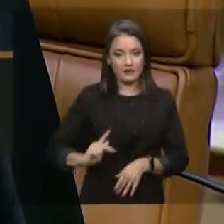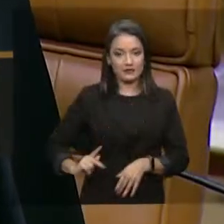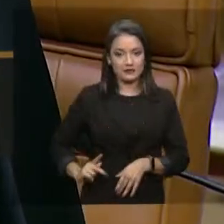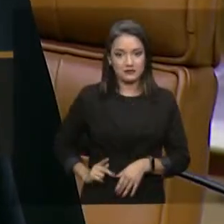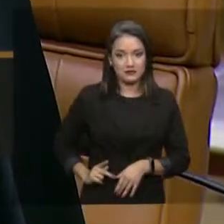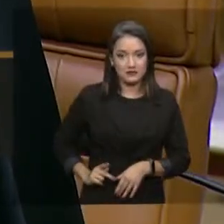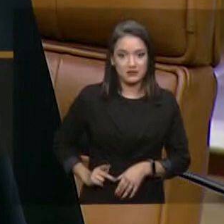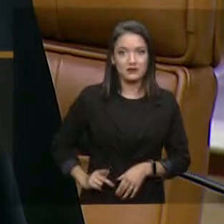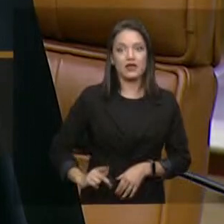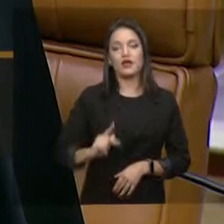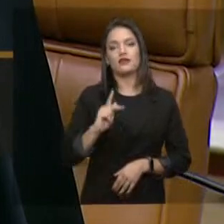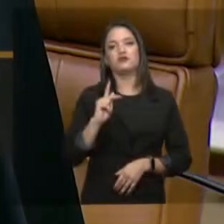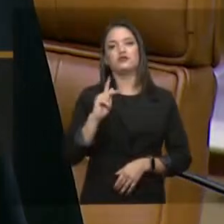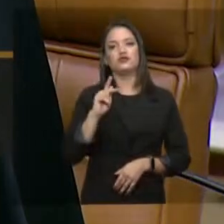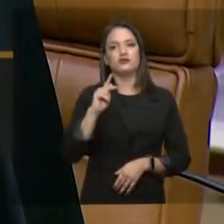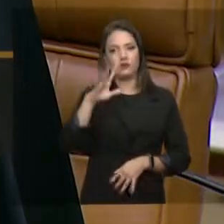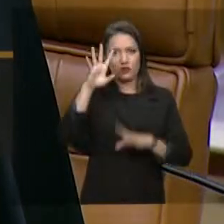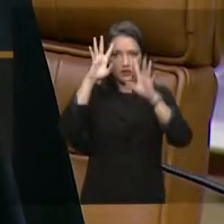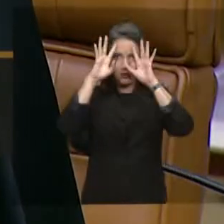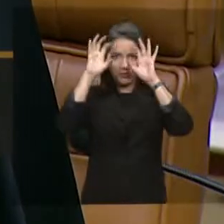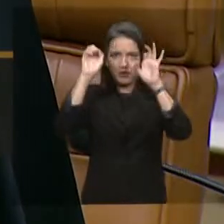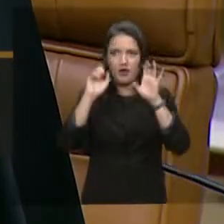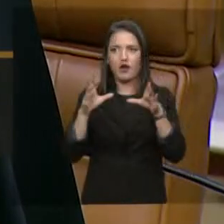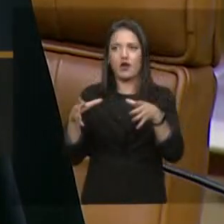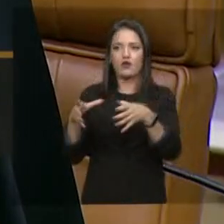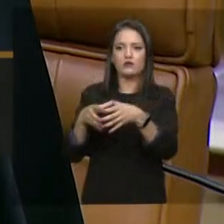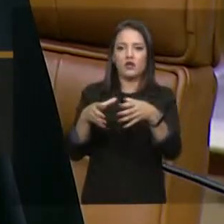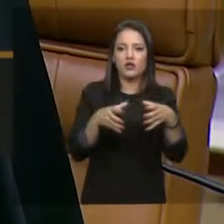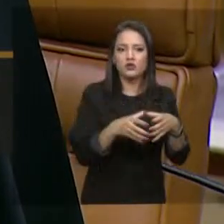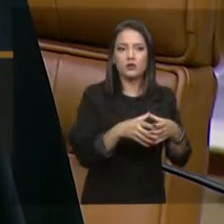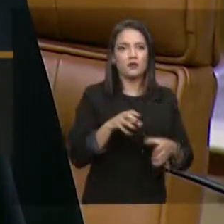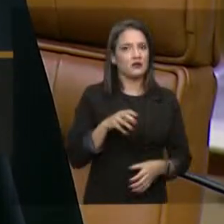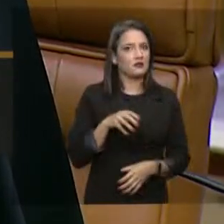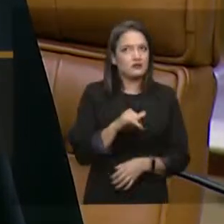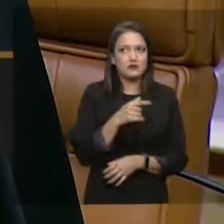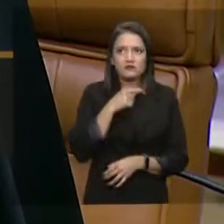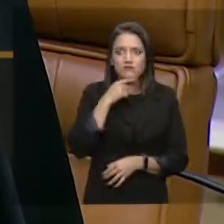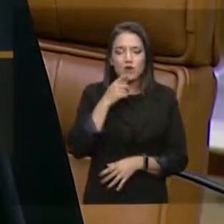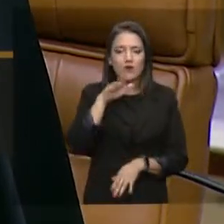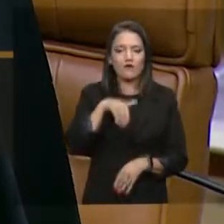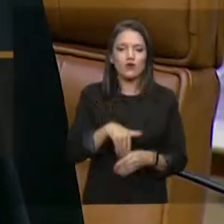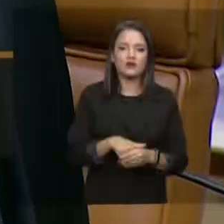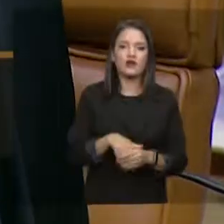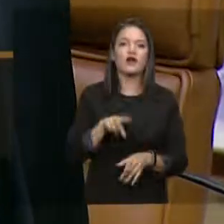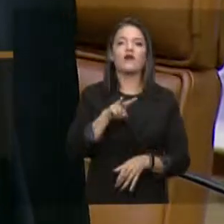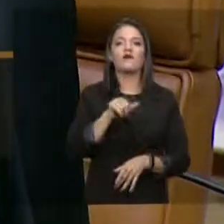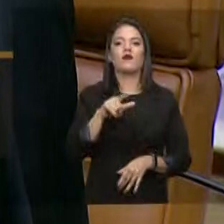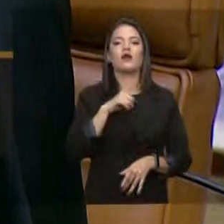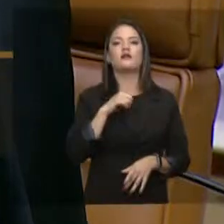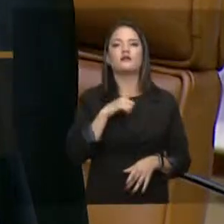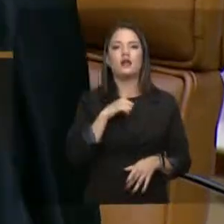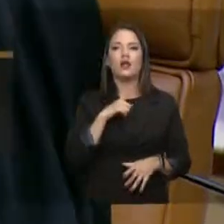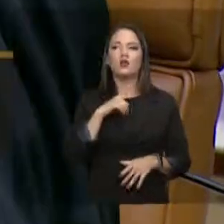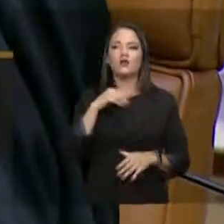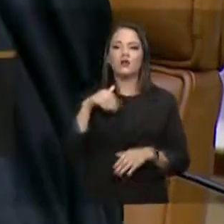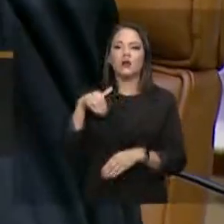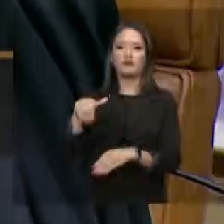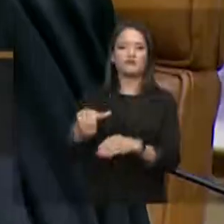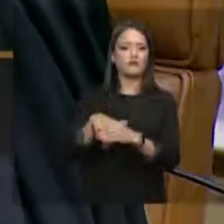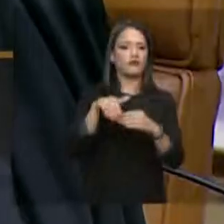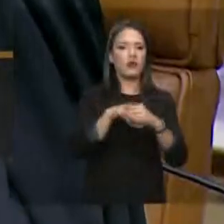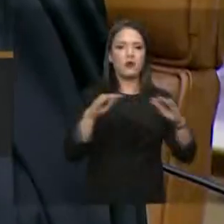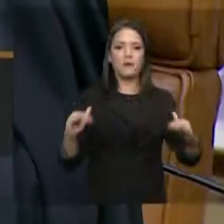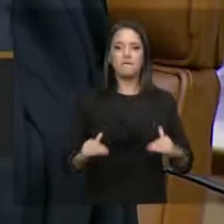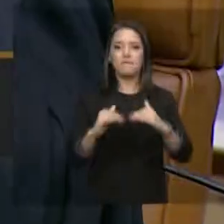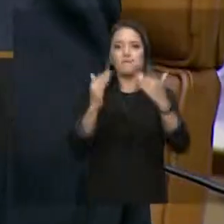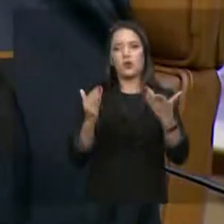da Câmara ou turma, na hipótese de não ter votado, oportunidade em que proferirá o voto de desempate, o nosso